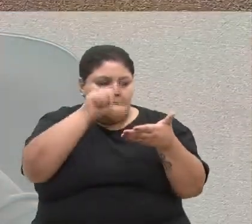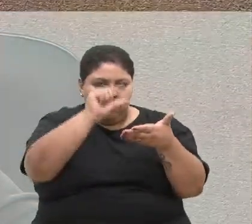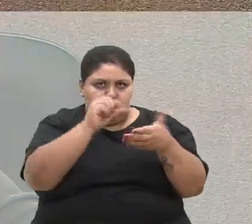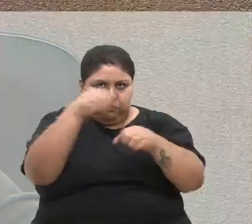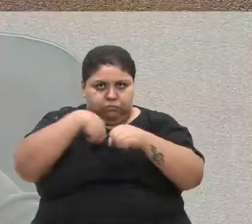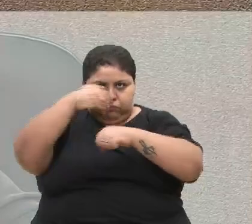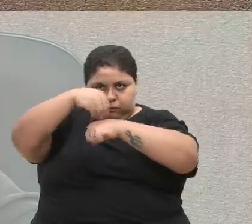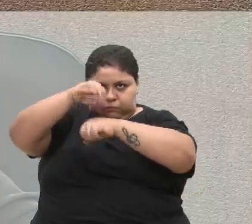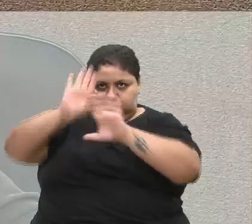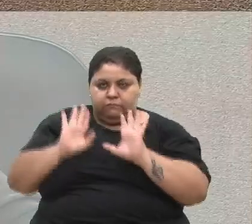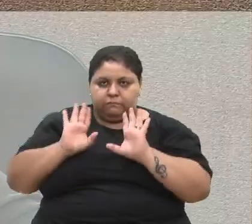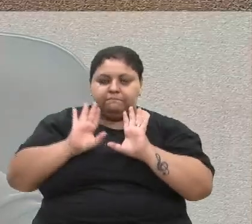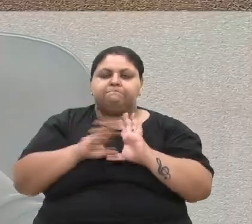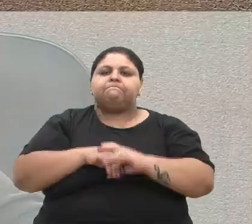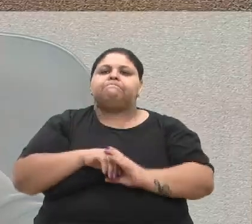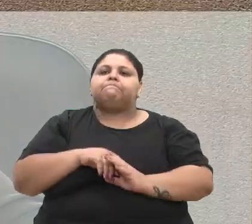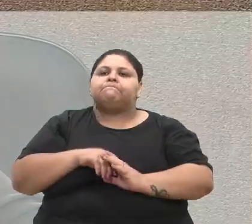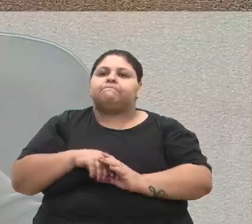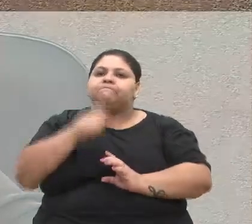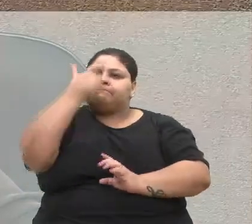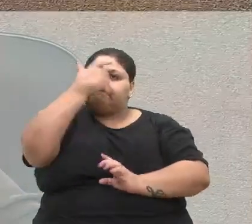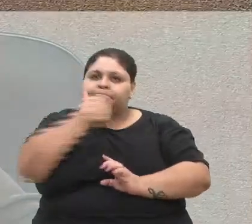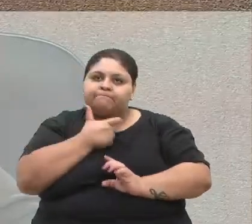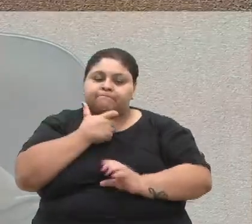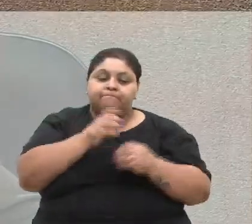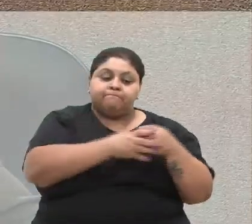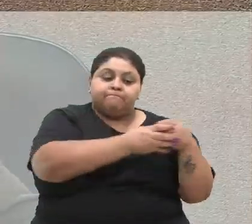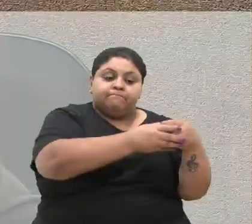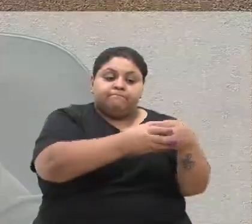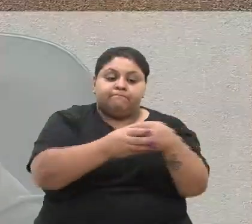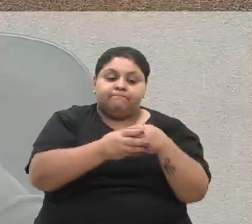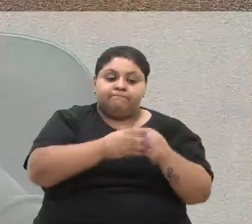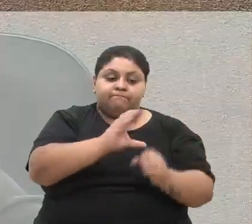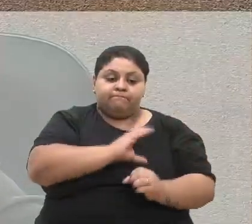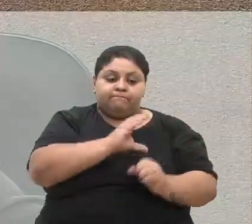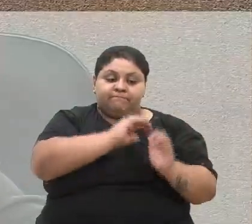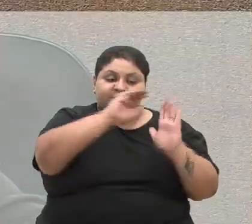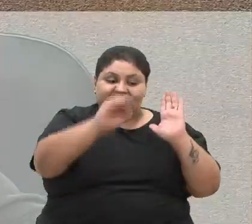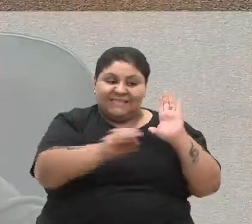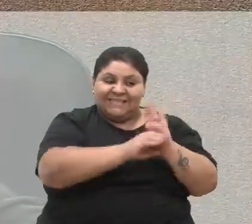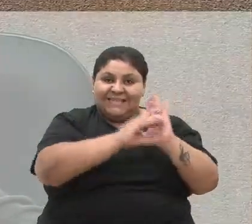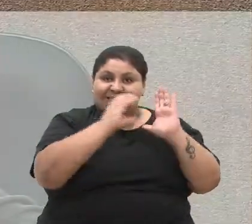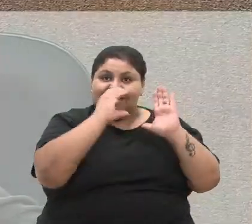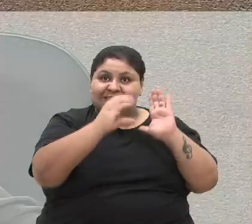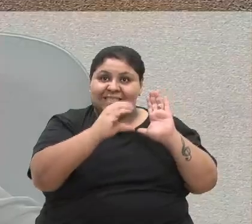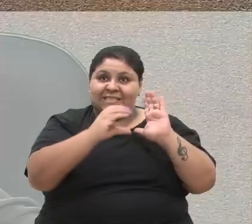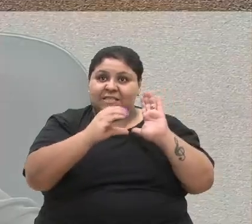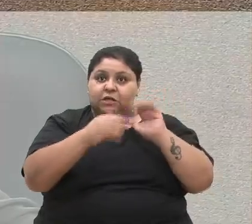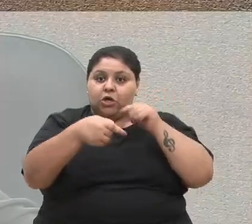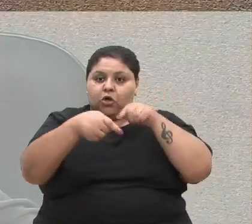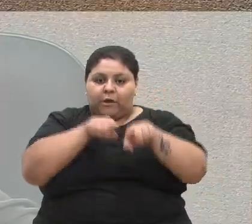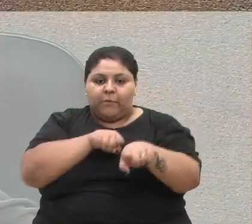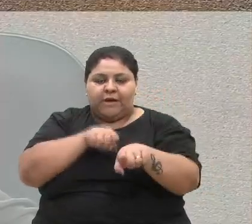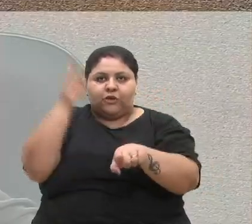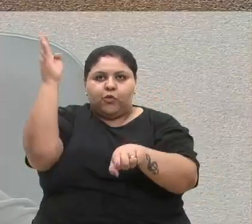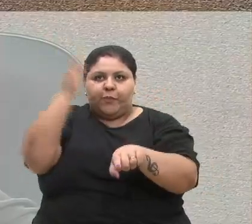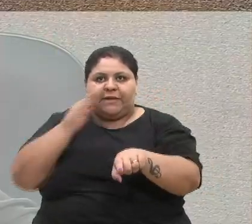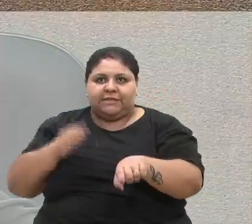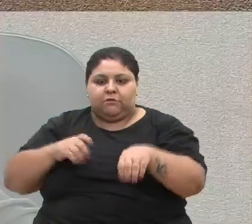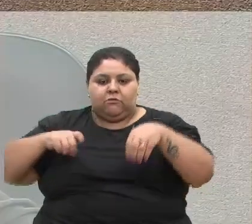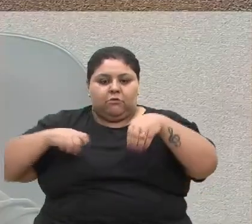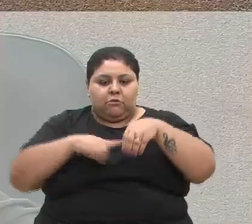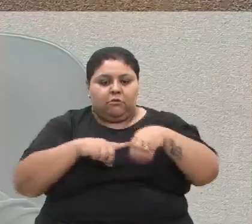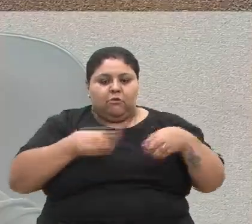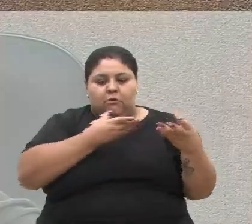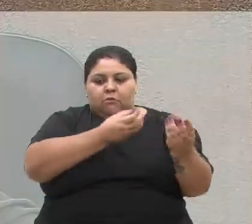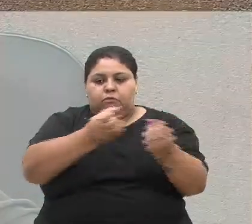indicação. Considerando que o time da Cercaxias está na Série C do Campeonato Brasileiro de Futebol e de muitas